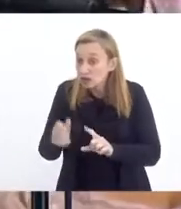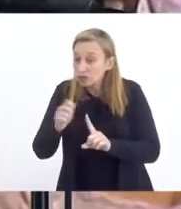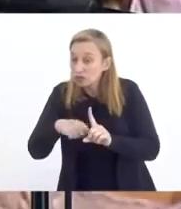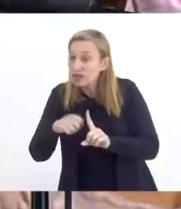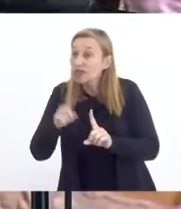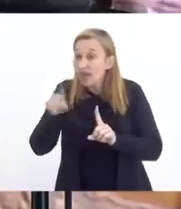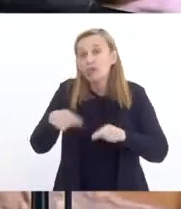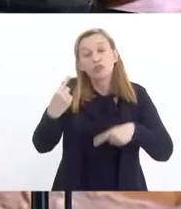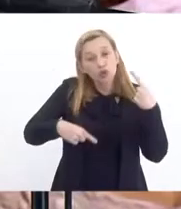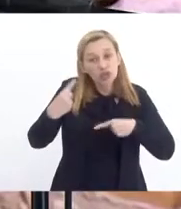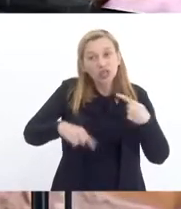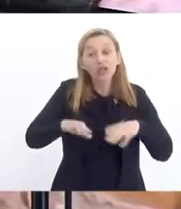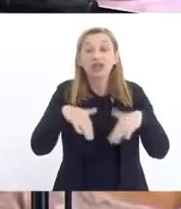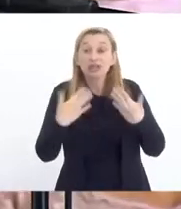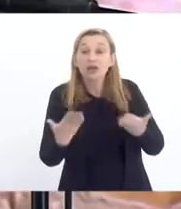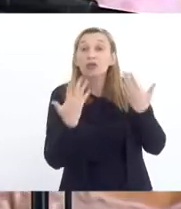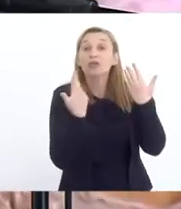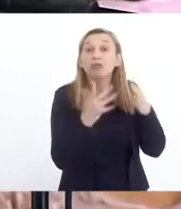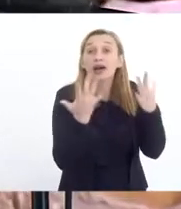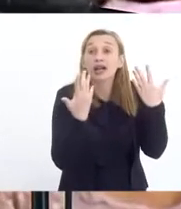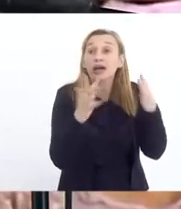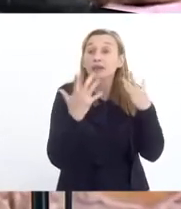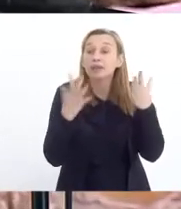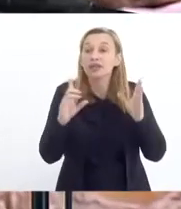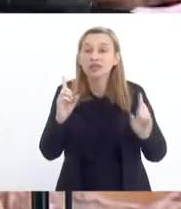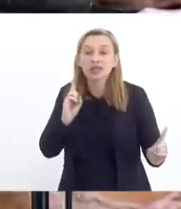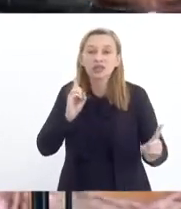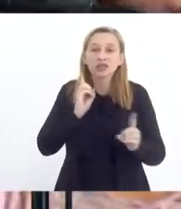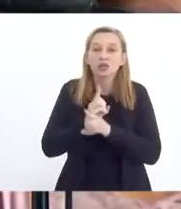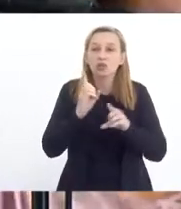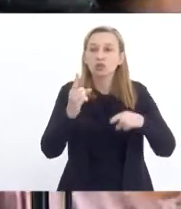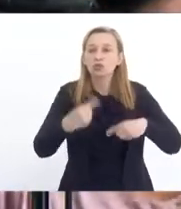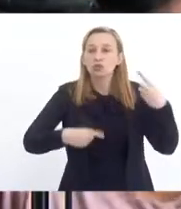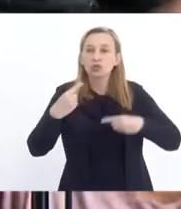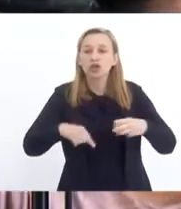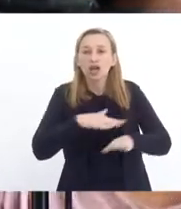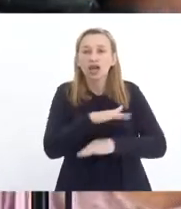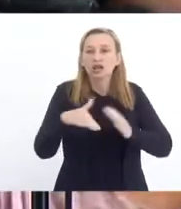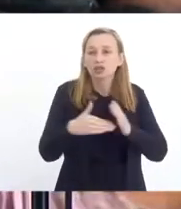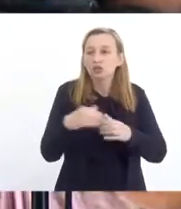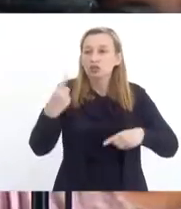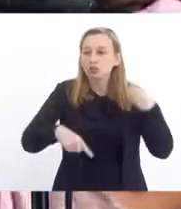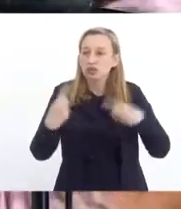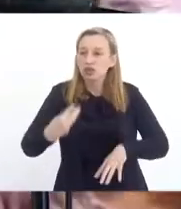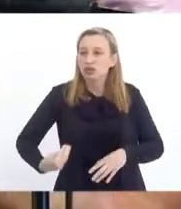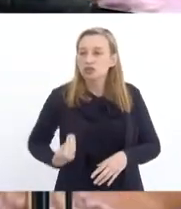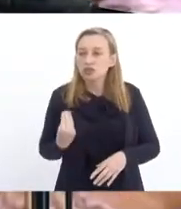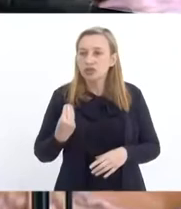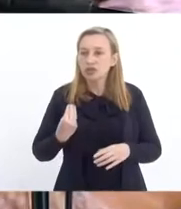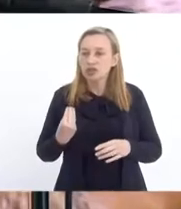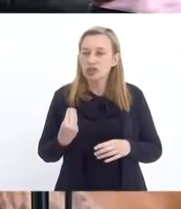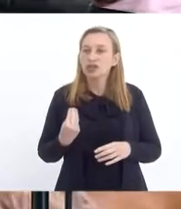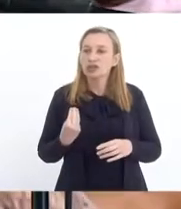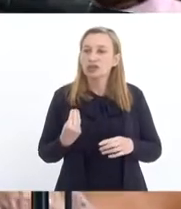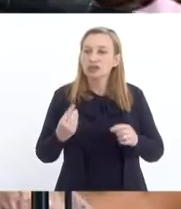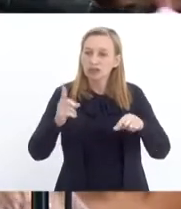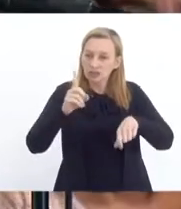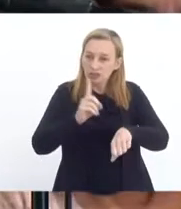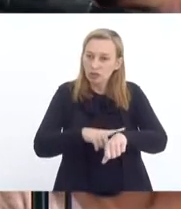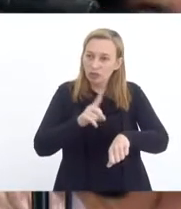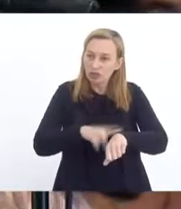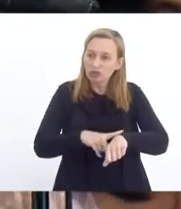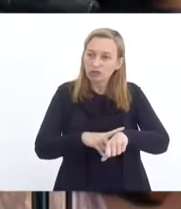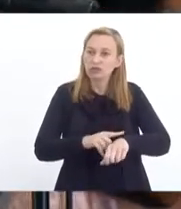política. Então, eu parabenizo a esse encontro político, a todos os políticos que estão aqui presentes nesse momento,